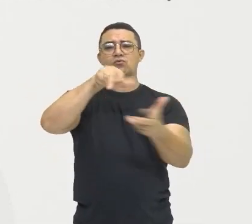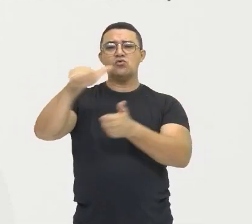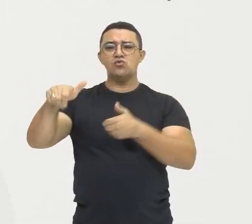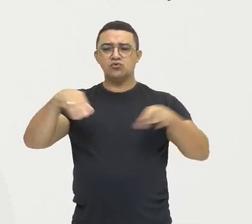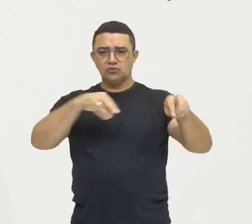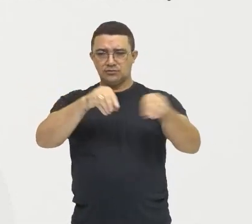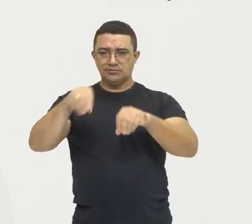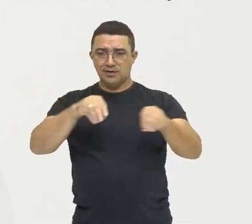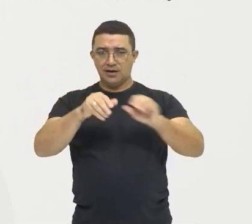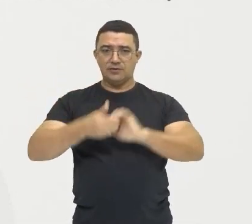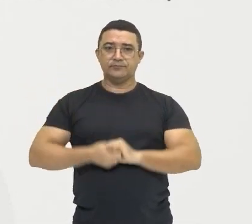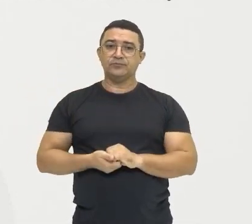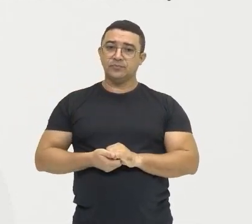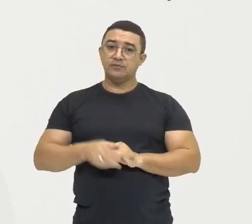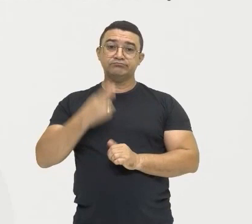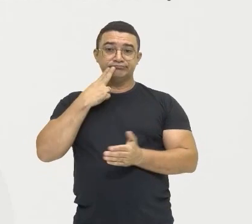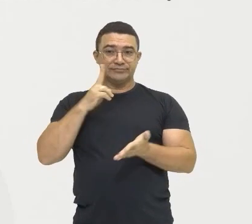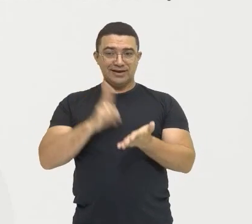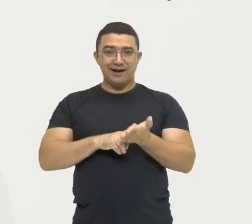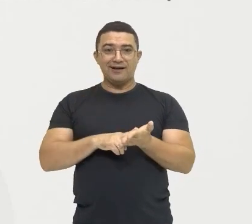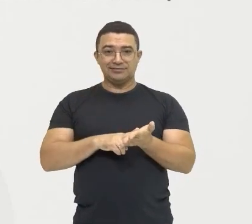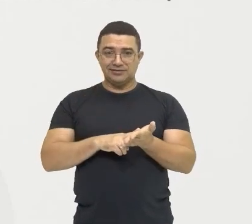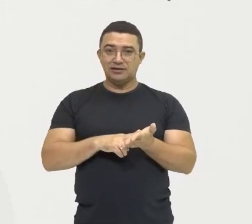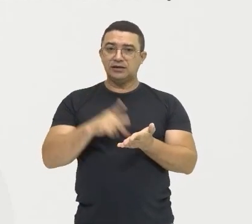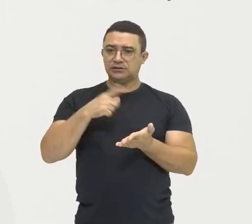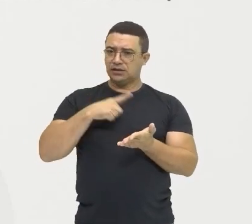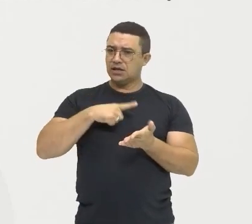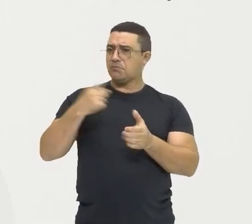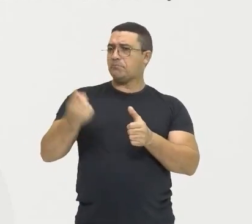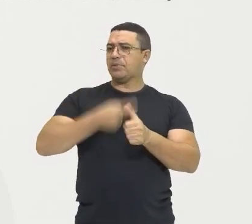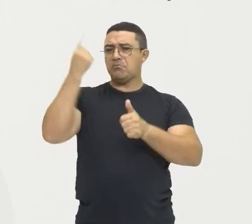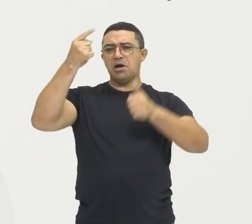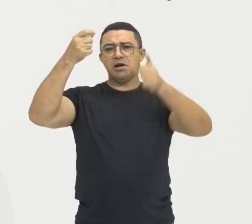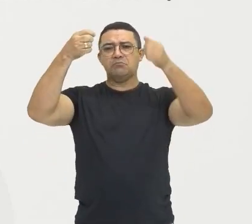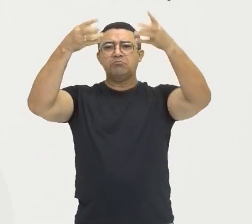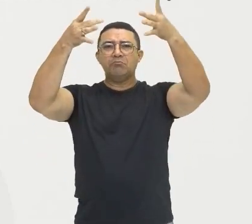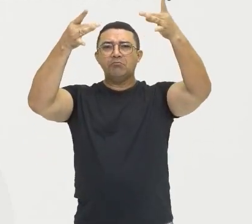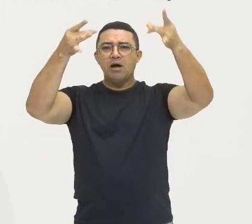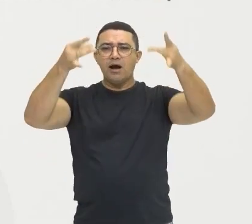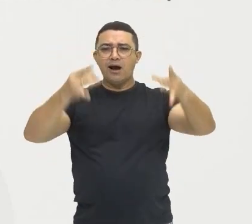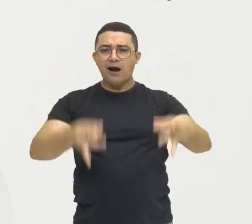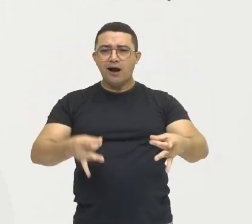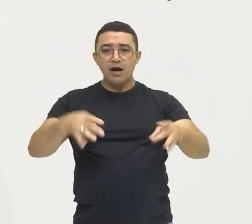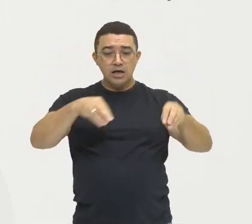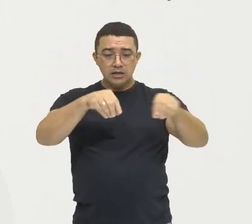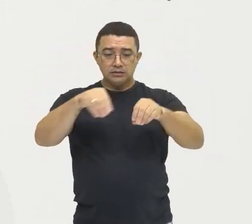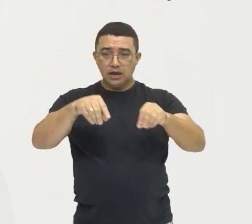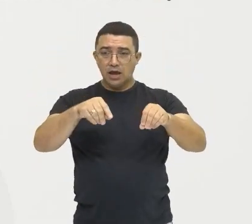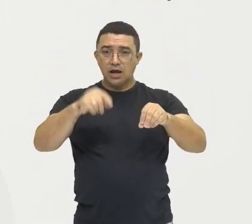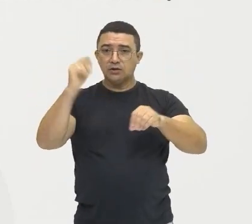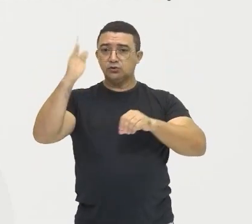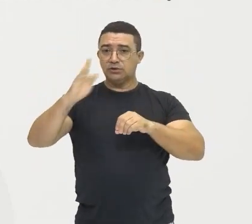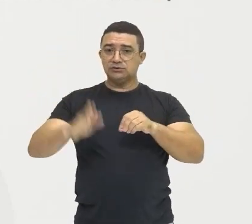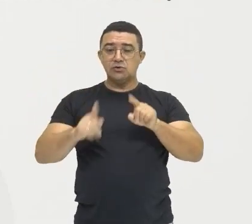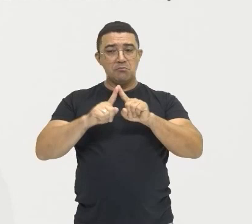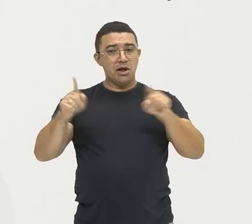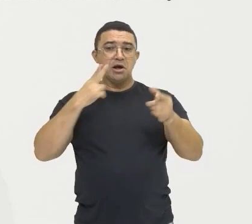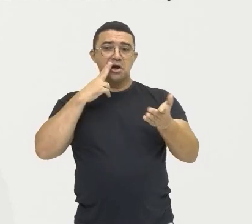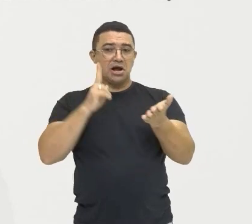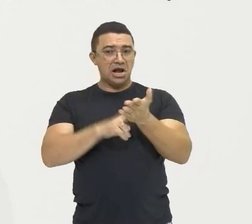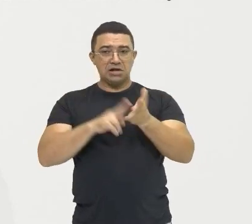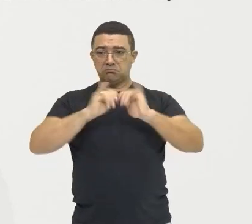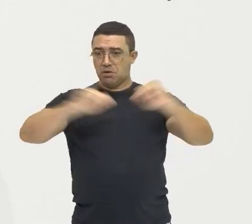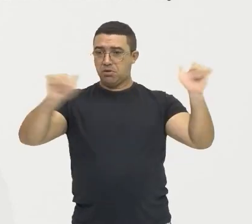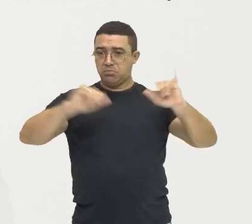Embora a Carta de Caminha contenha a primeira descrição das terras brasileiras, não foi ela que divulgou para